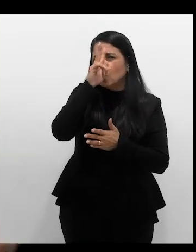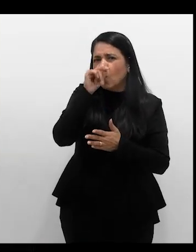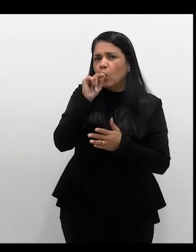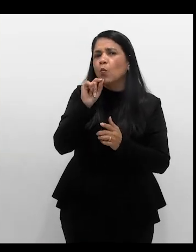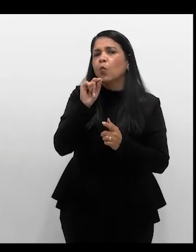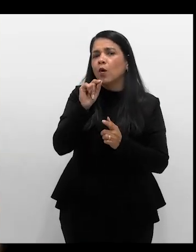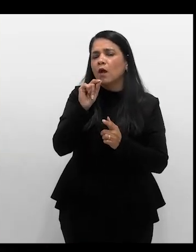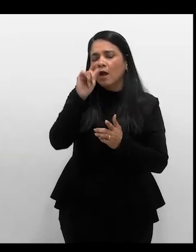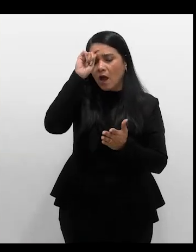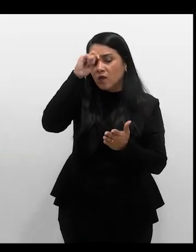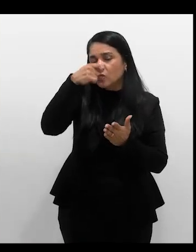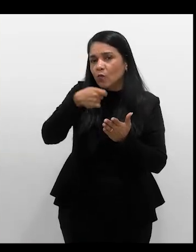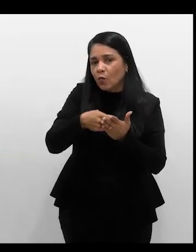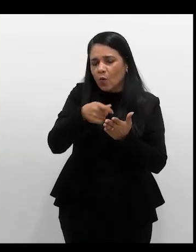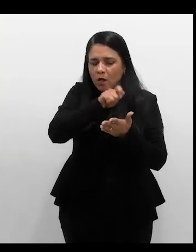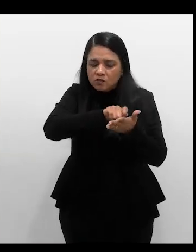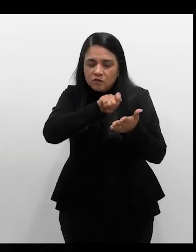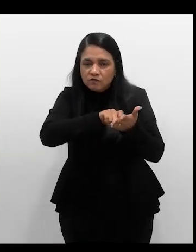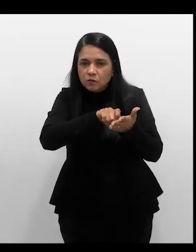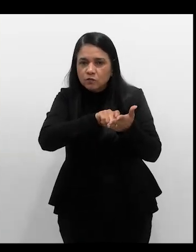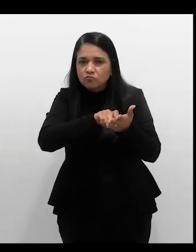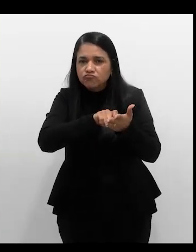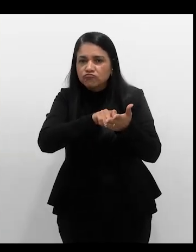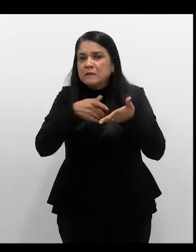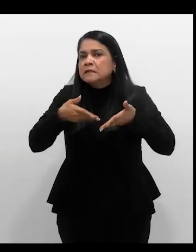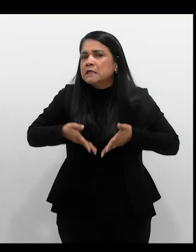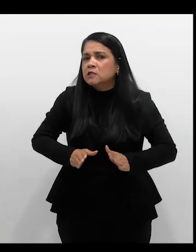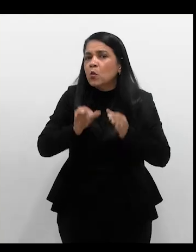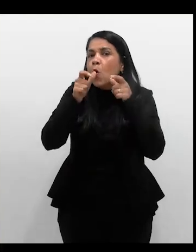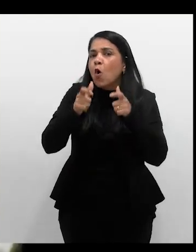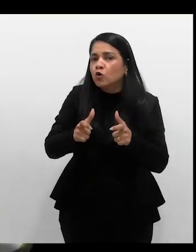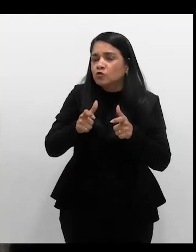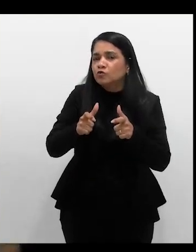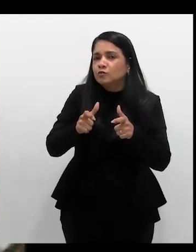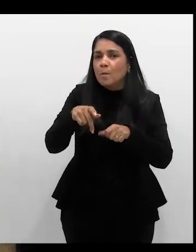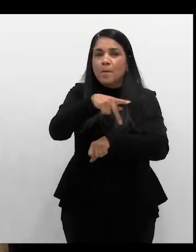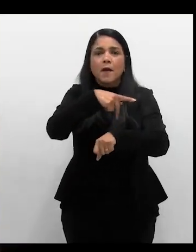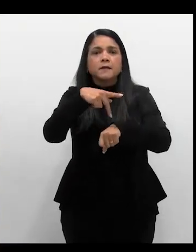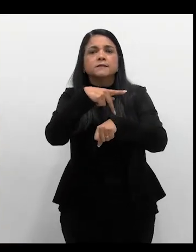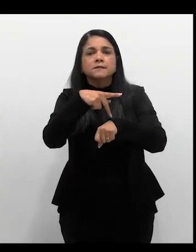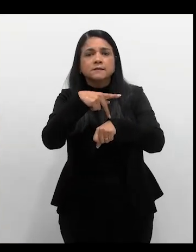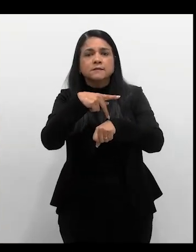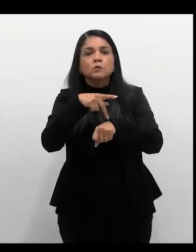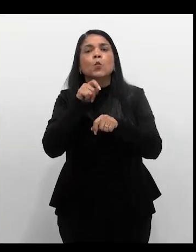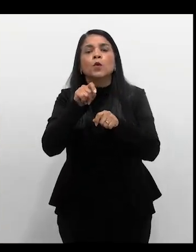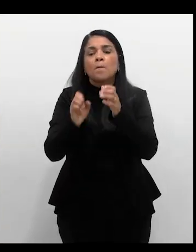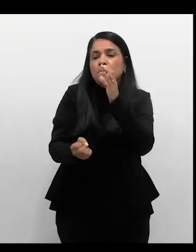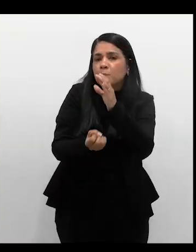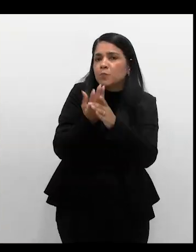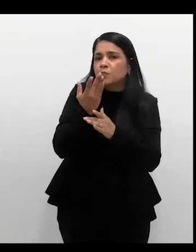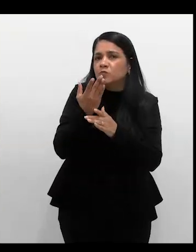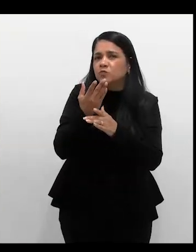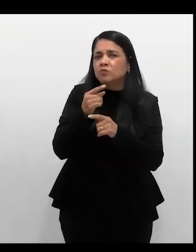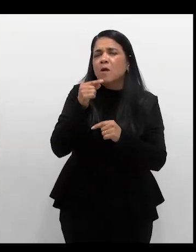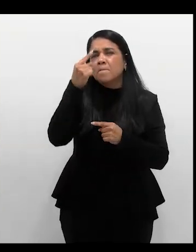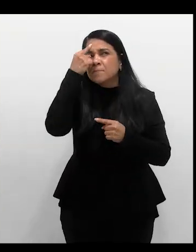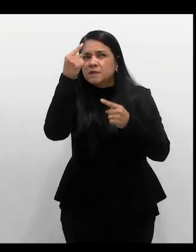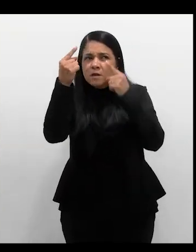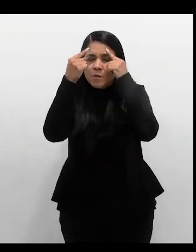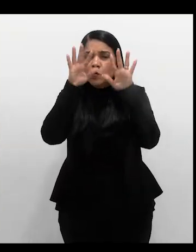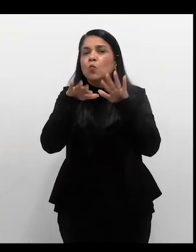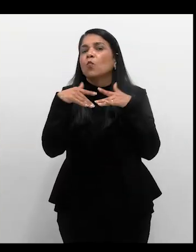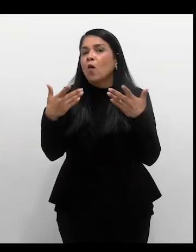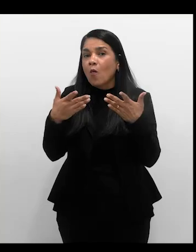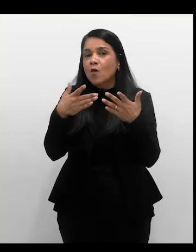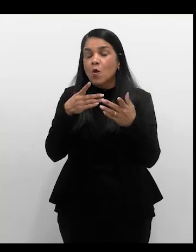trás dele. Qual é a história desse autor? Qual é a nacionalidade dele? Qual é a história dele? O que ele já produziu? Qual é o pensamento desse